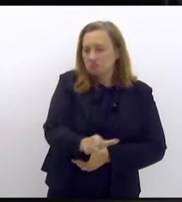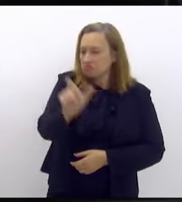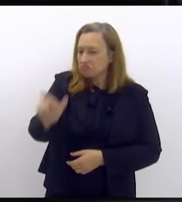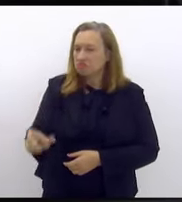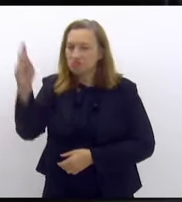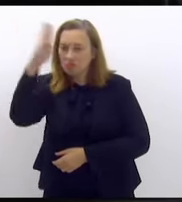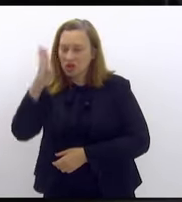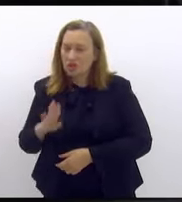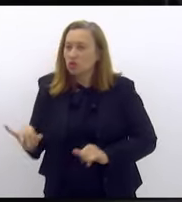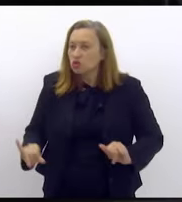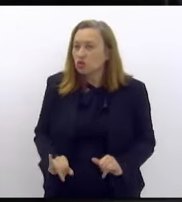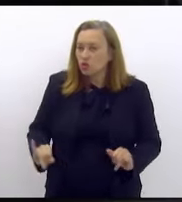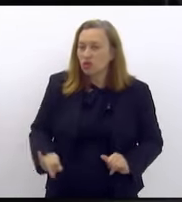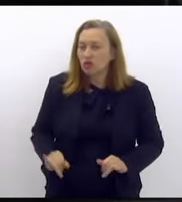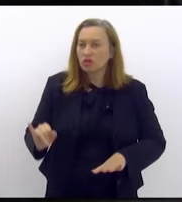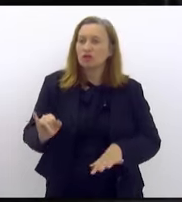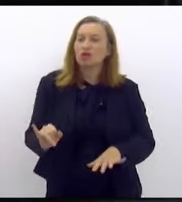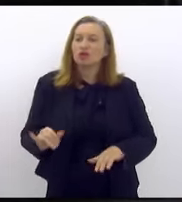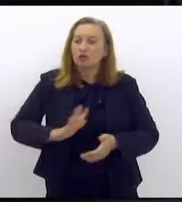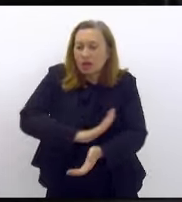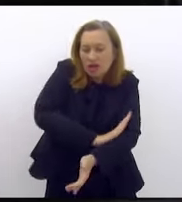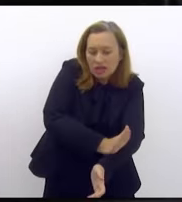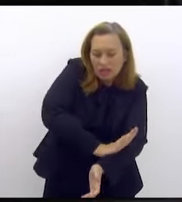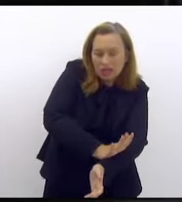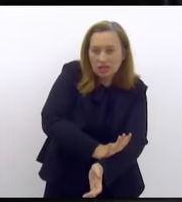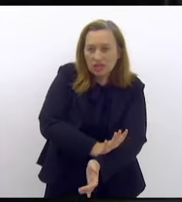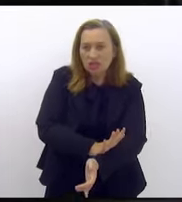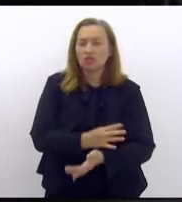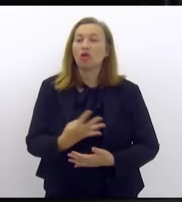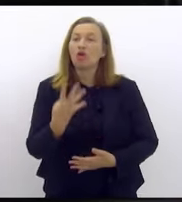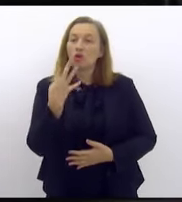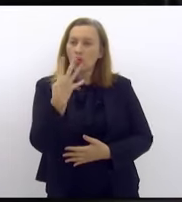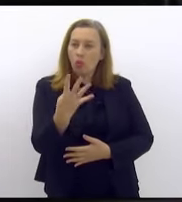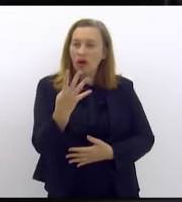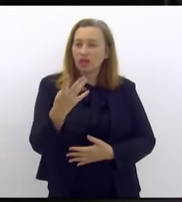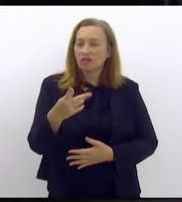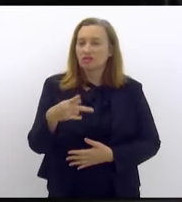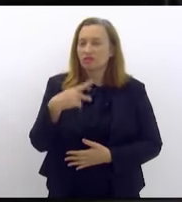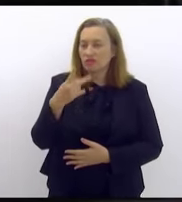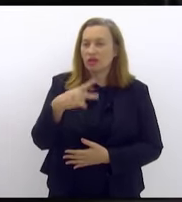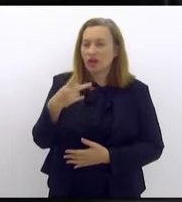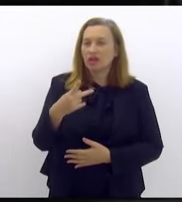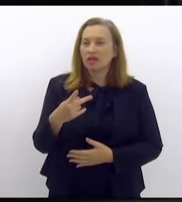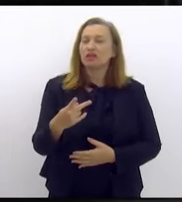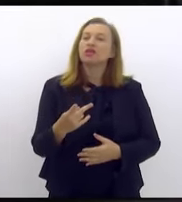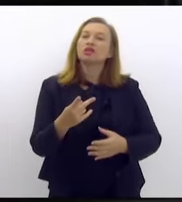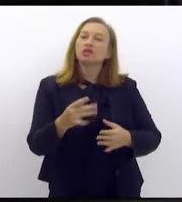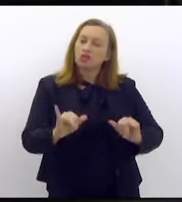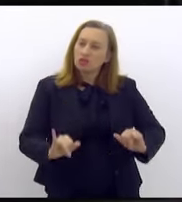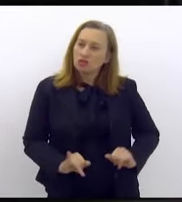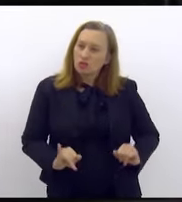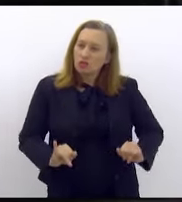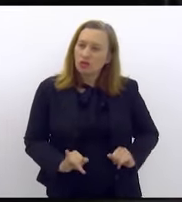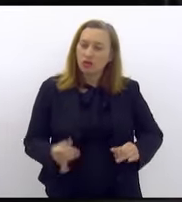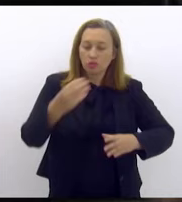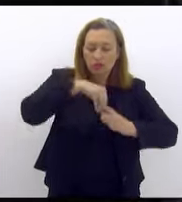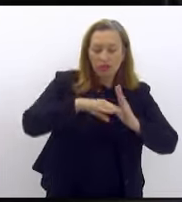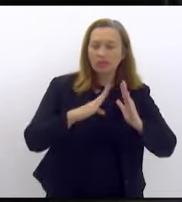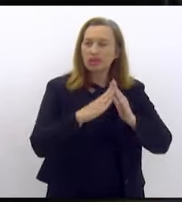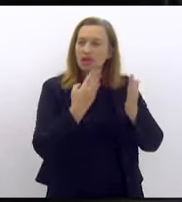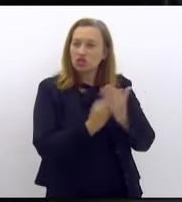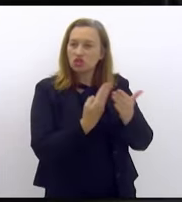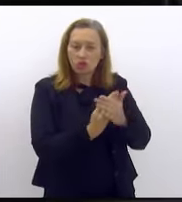Brasil, aproximadamente 4 afirmam ter sofrido racismo na escola. Ou seja, senhor